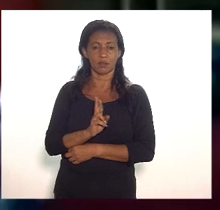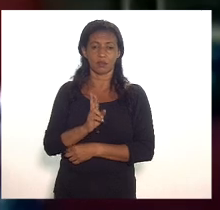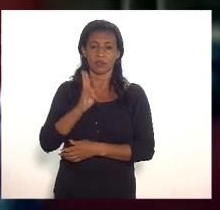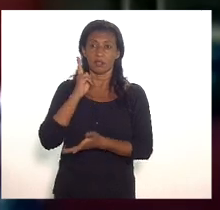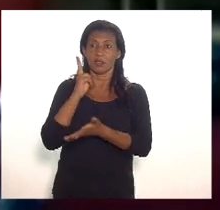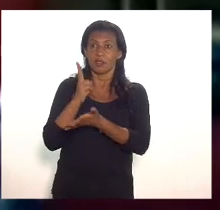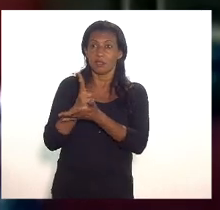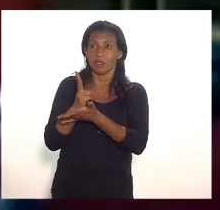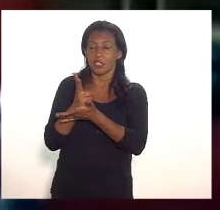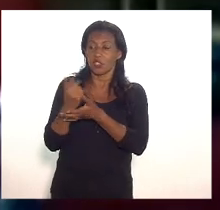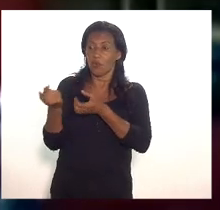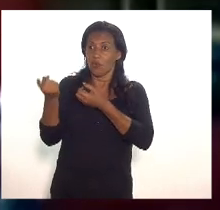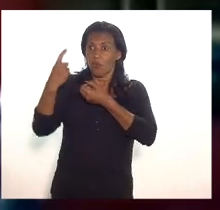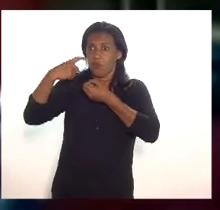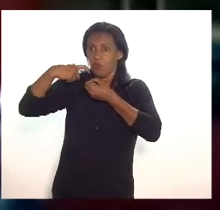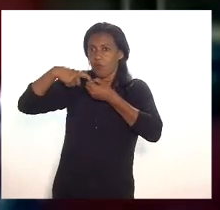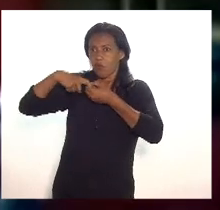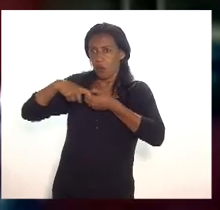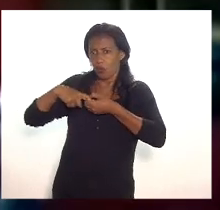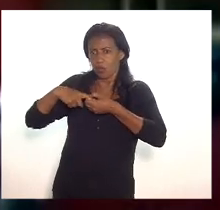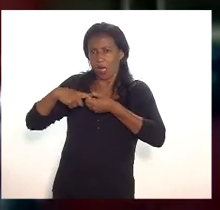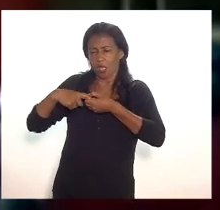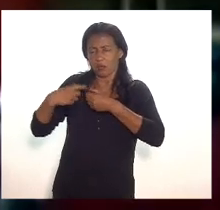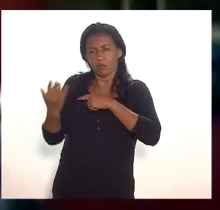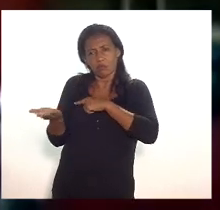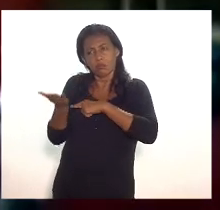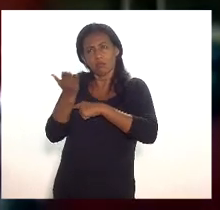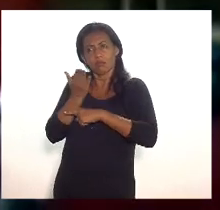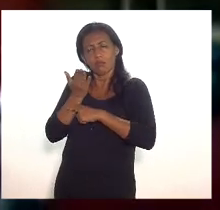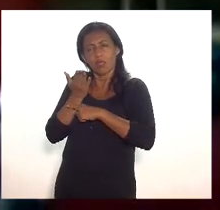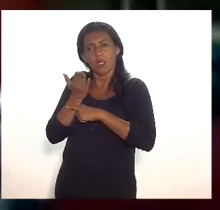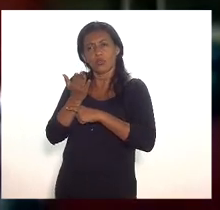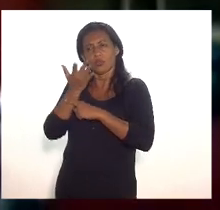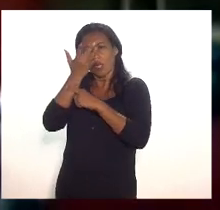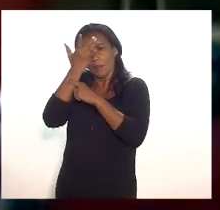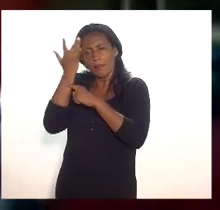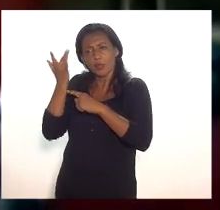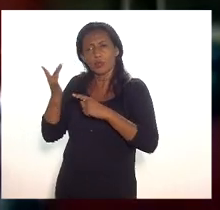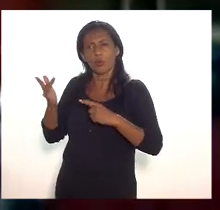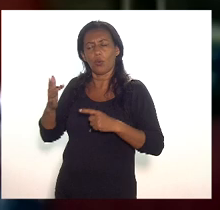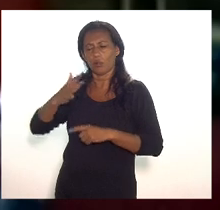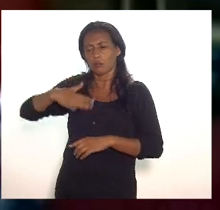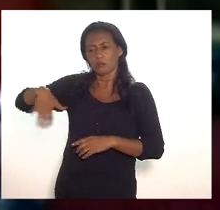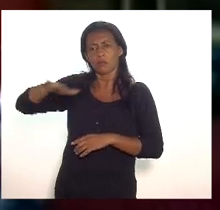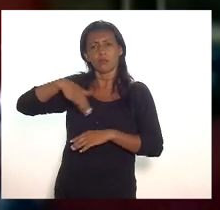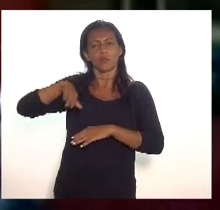seja voltado para beneficiar a população fluminense. Pois bem,